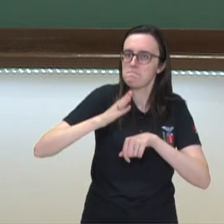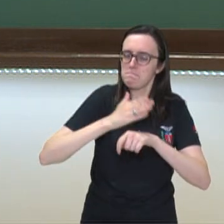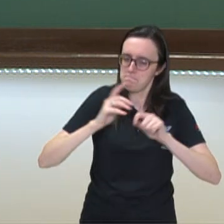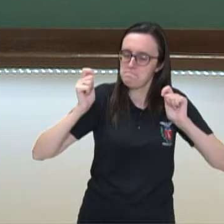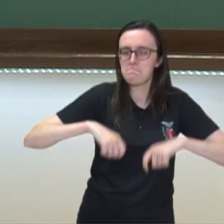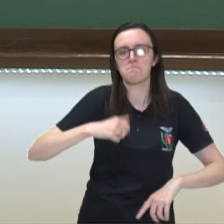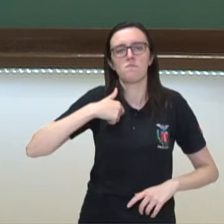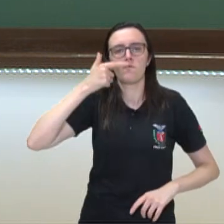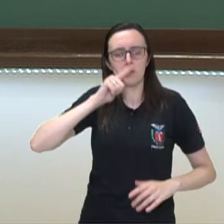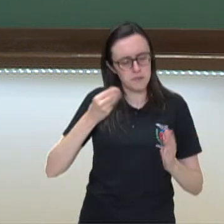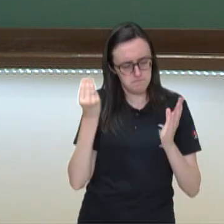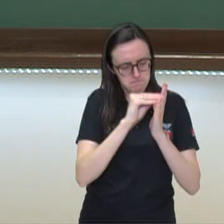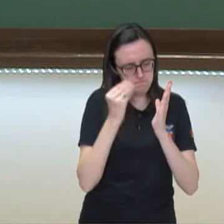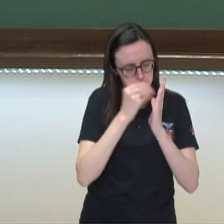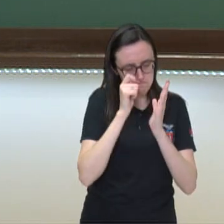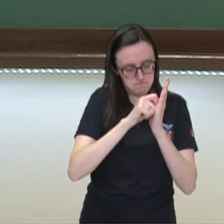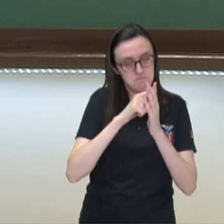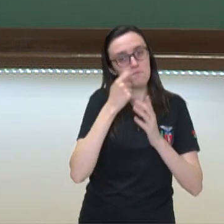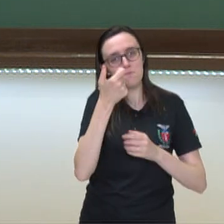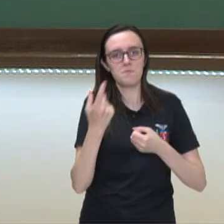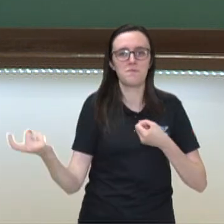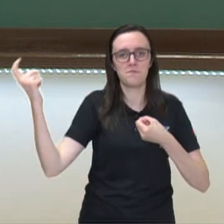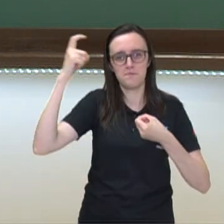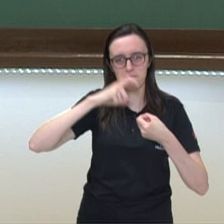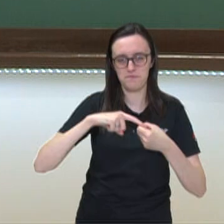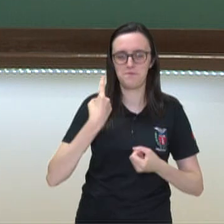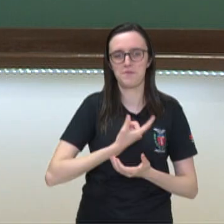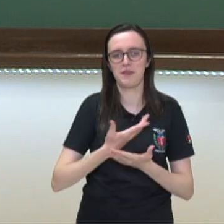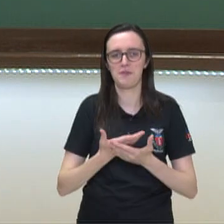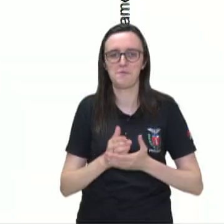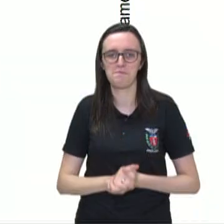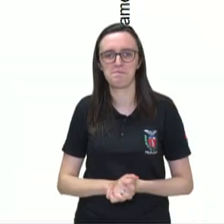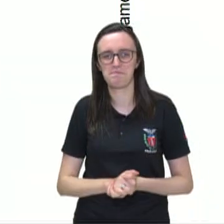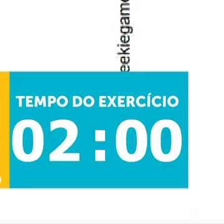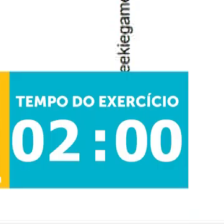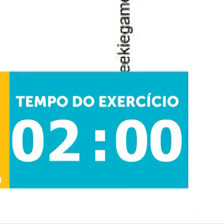capacidade de argumentação e de escrita e logo voltamos com a nossa aula.